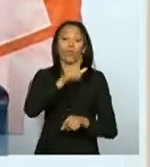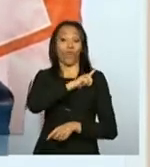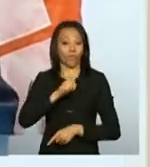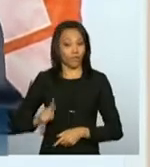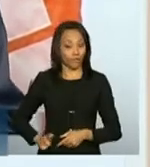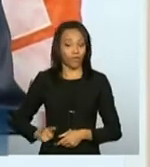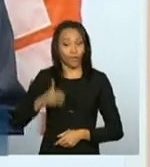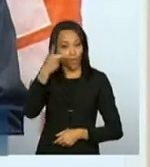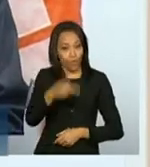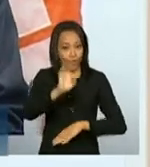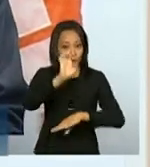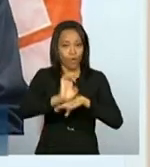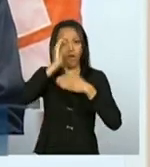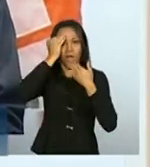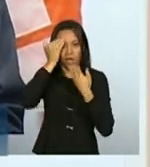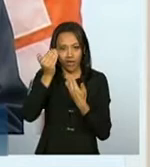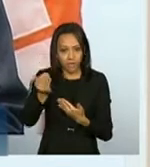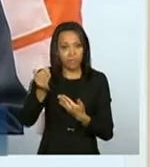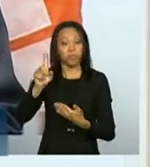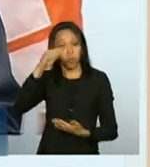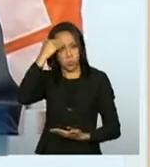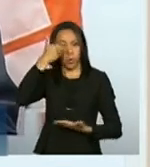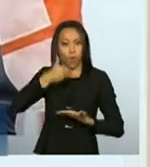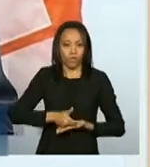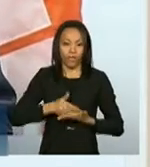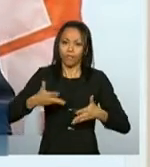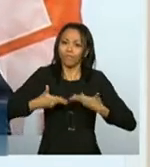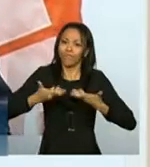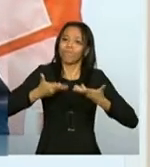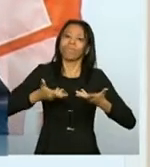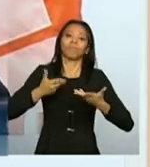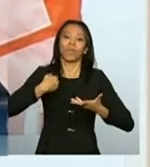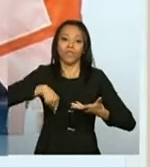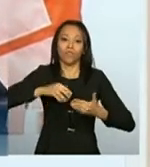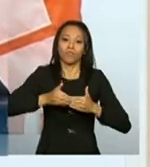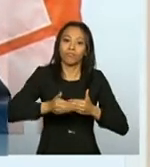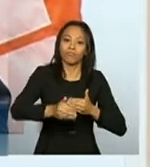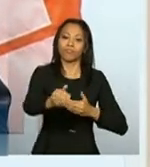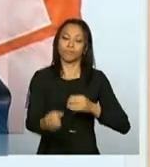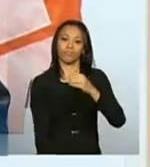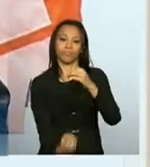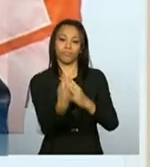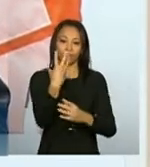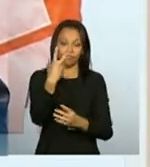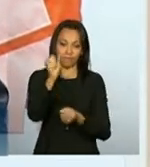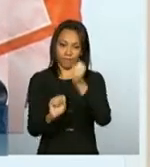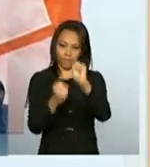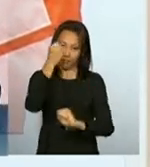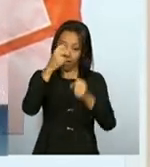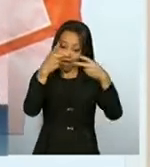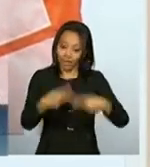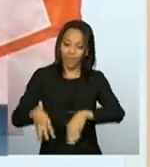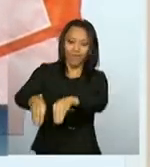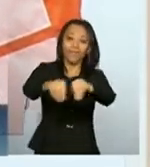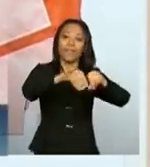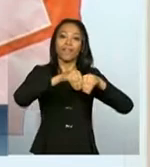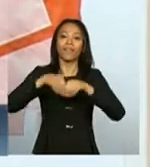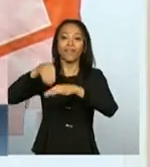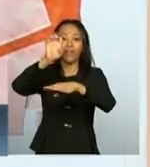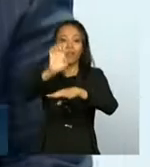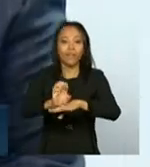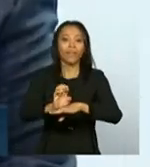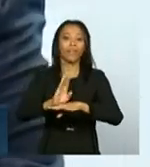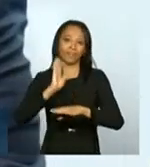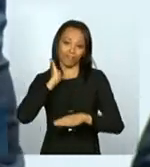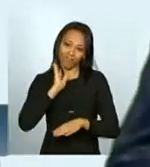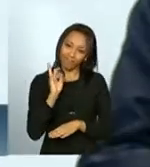nossos agradecimentos por confiar e incentivarem a plantação dessa nova unidade em solo mineiro. E por